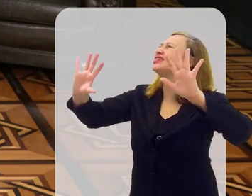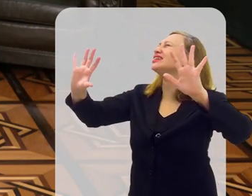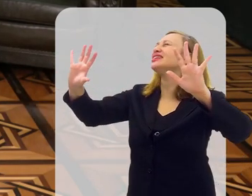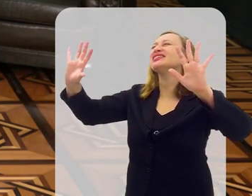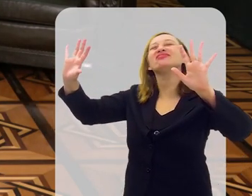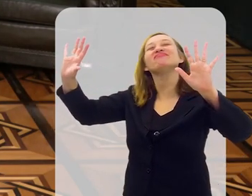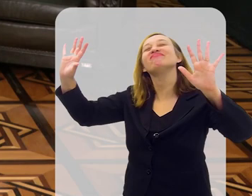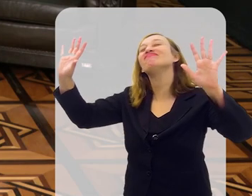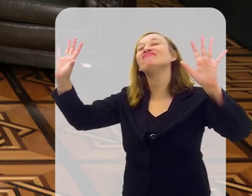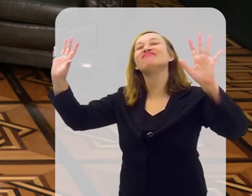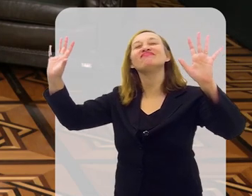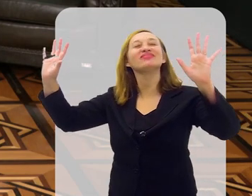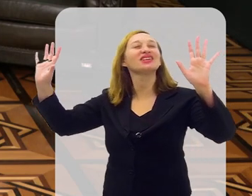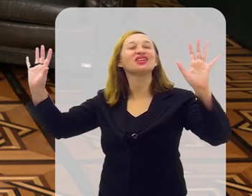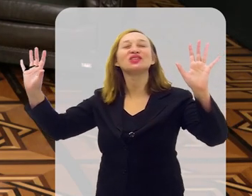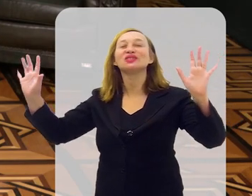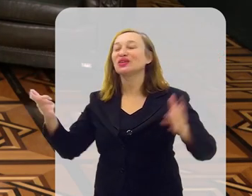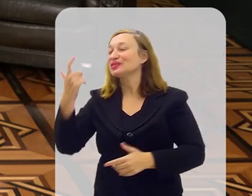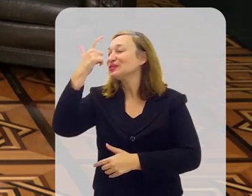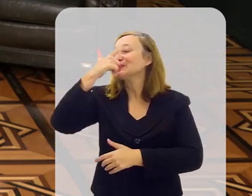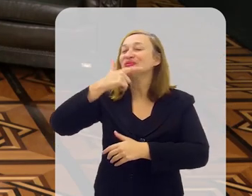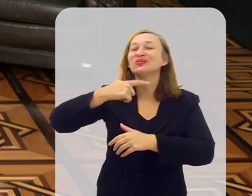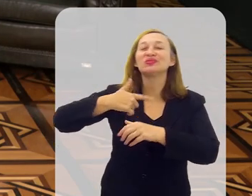Agora sou livre,